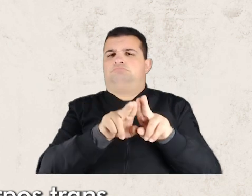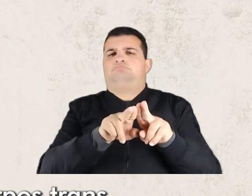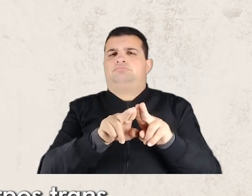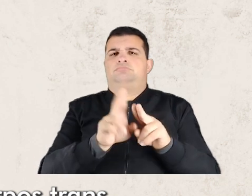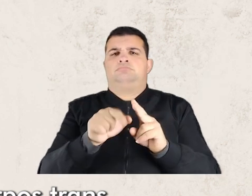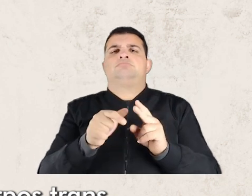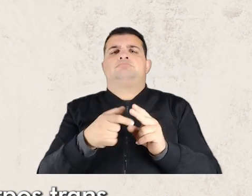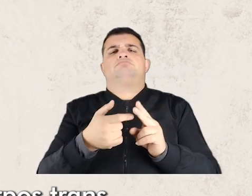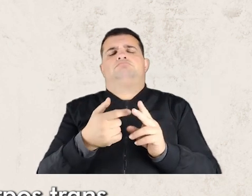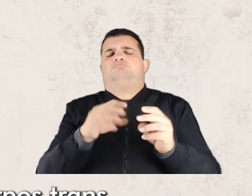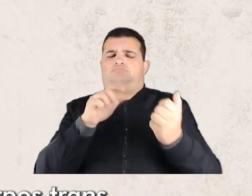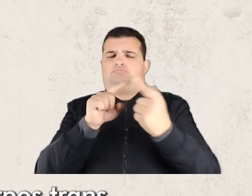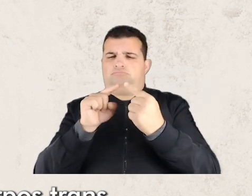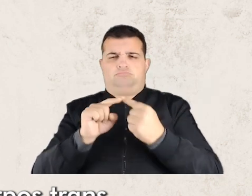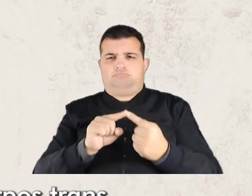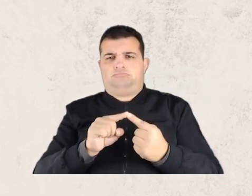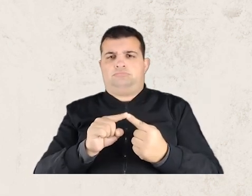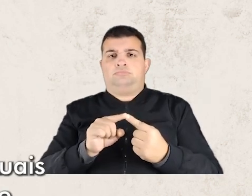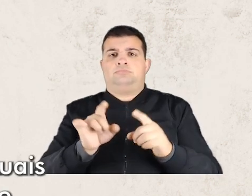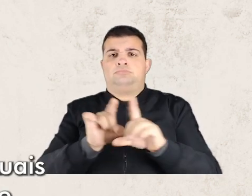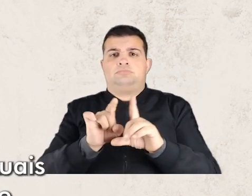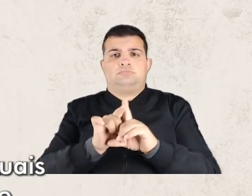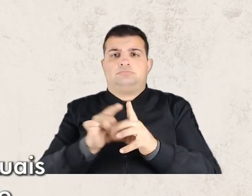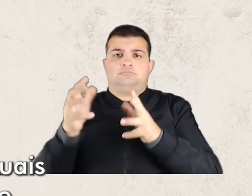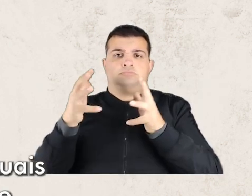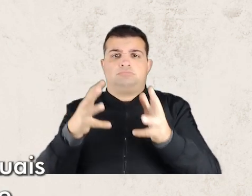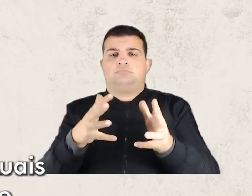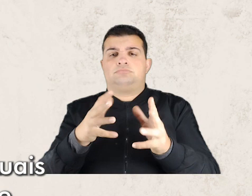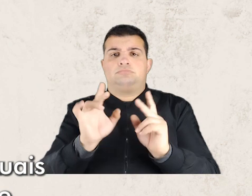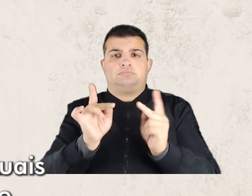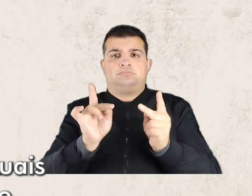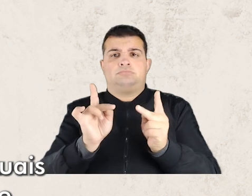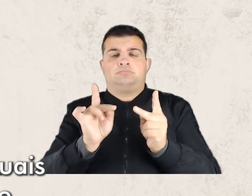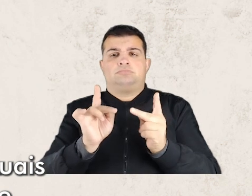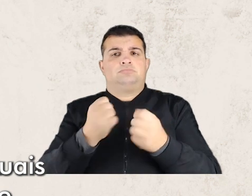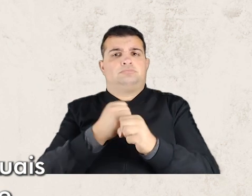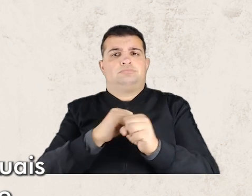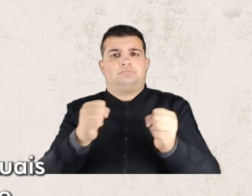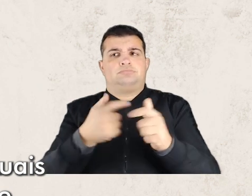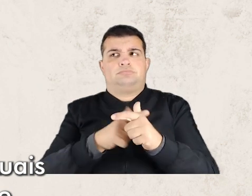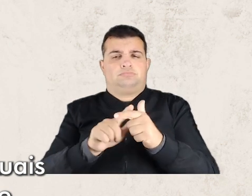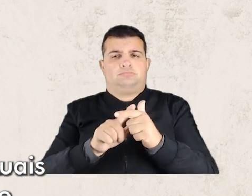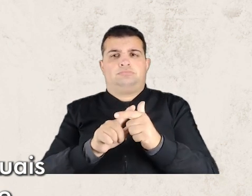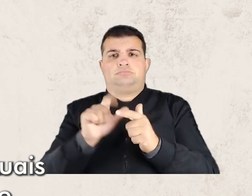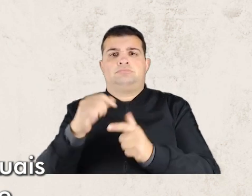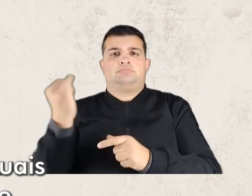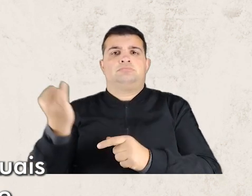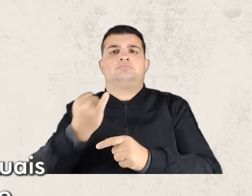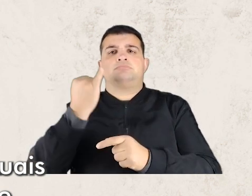indígena, desumanização dos corpos trans, desumanização de outras orientações